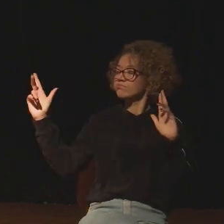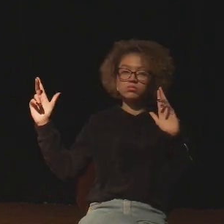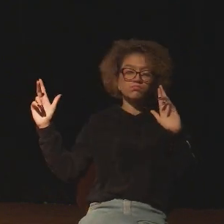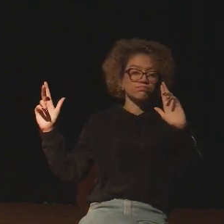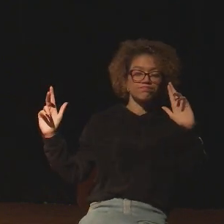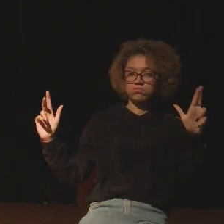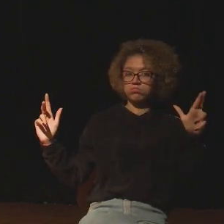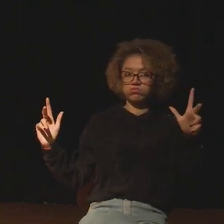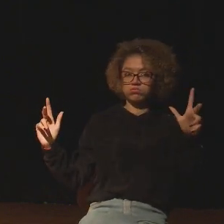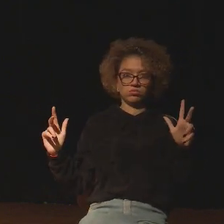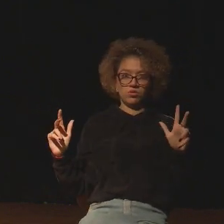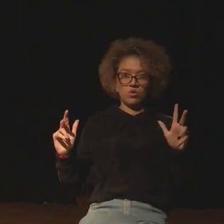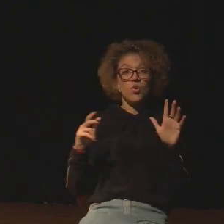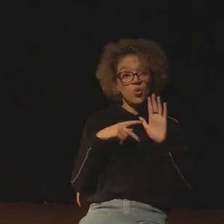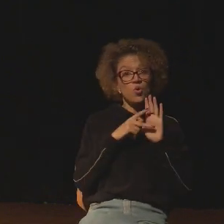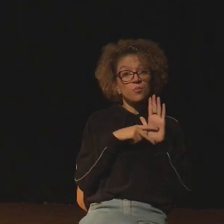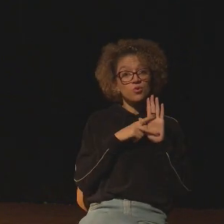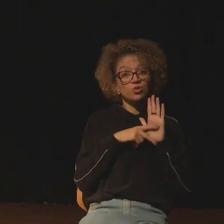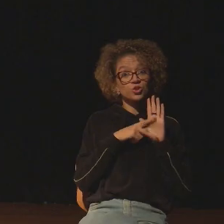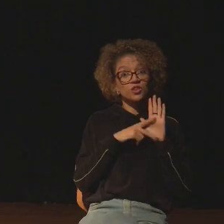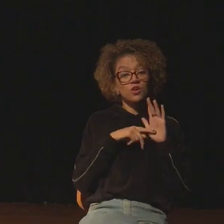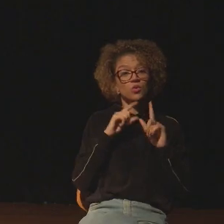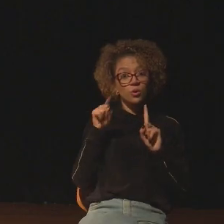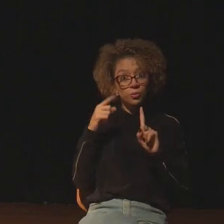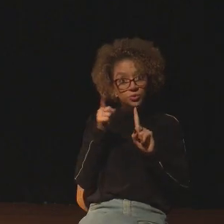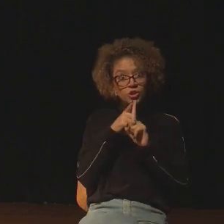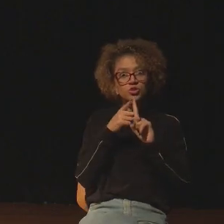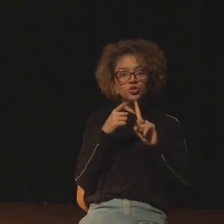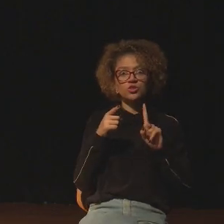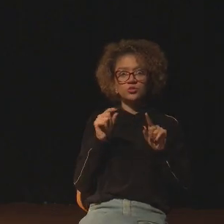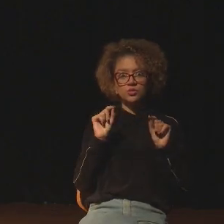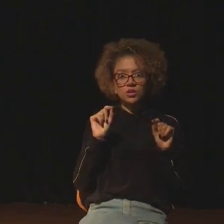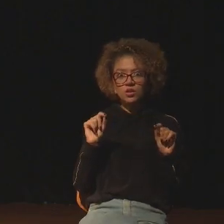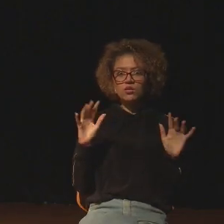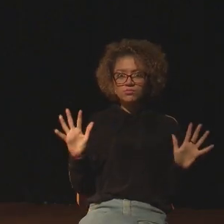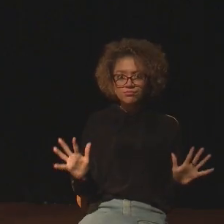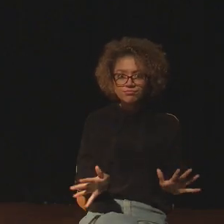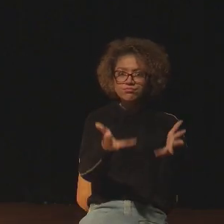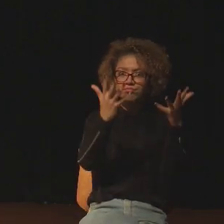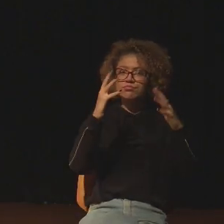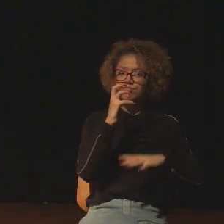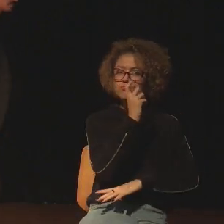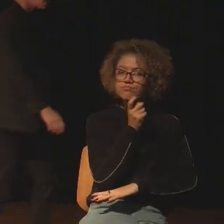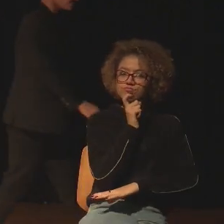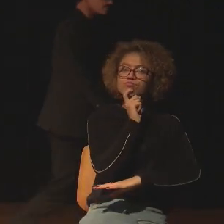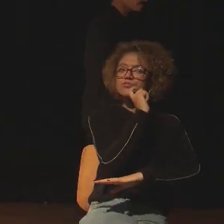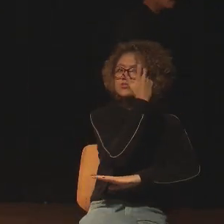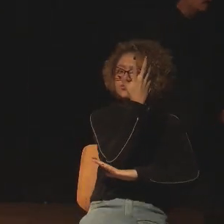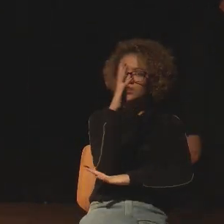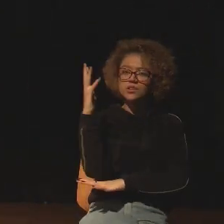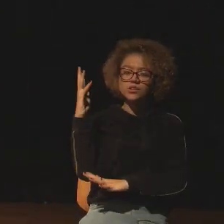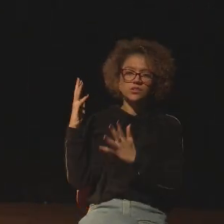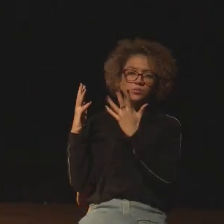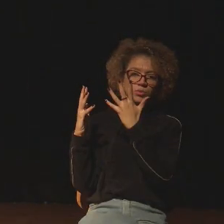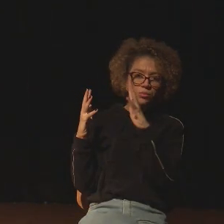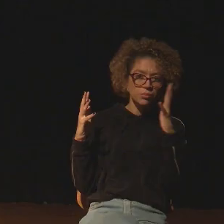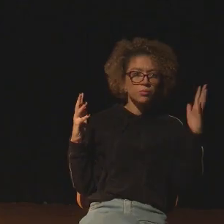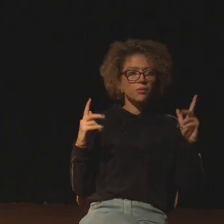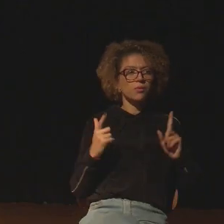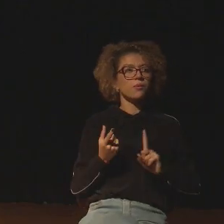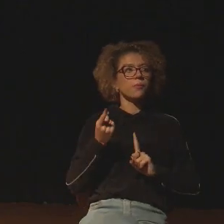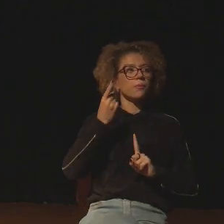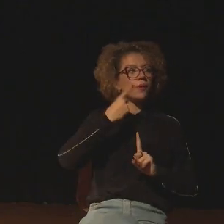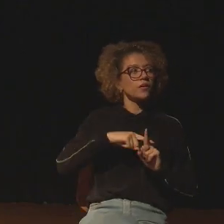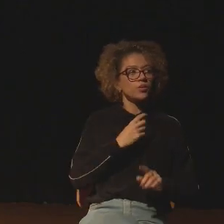um pouco essa intenção de conectar paisagisticamente, através da vegetação, do verde, esse corredor aqui vai